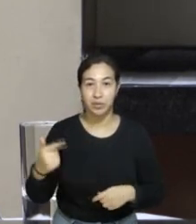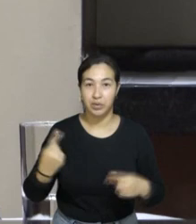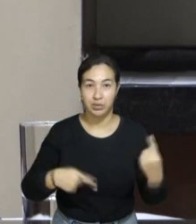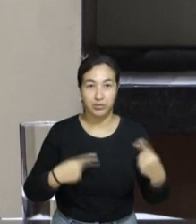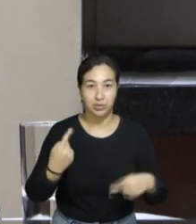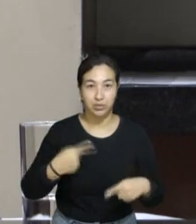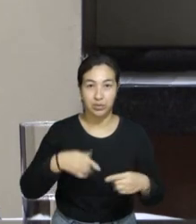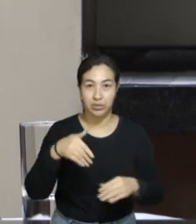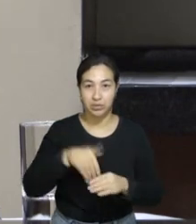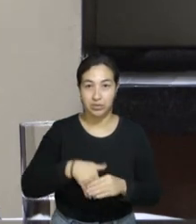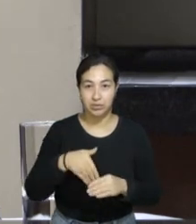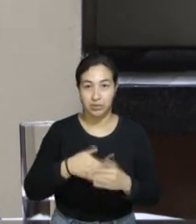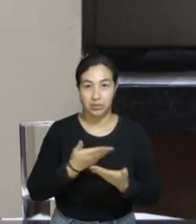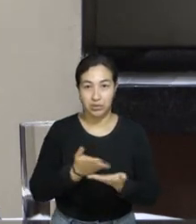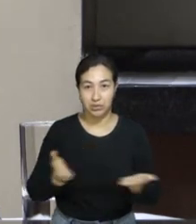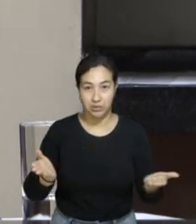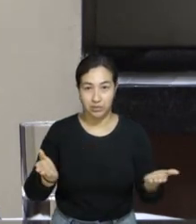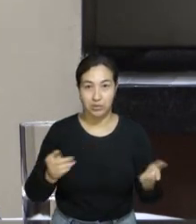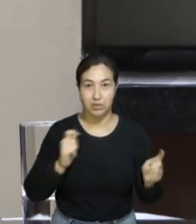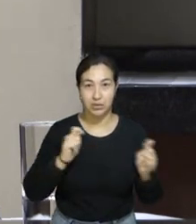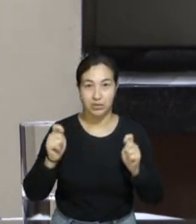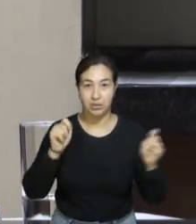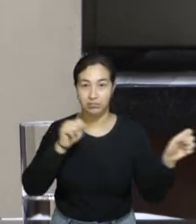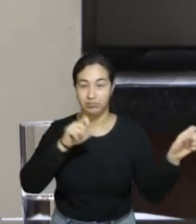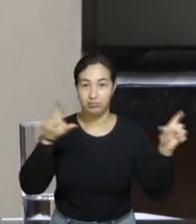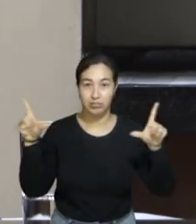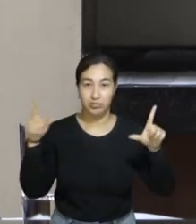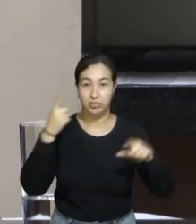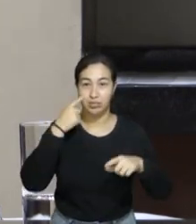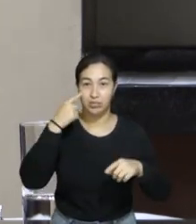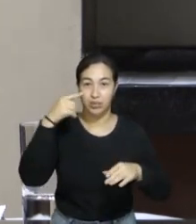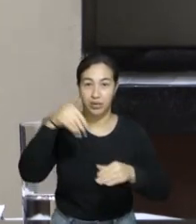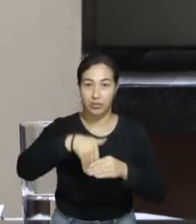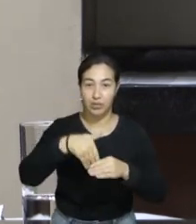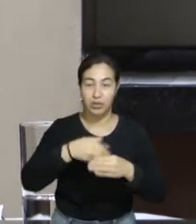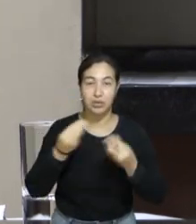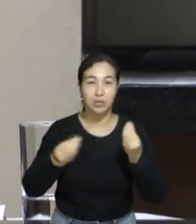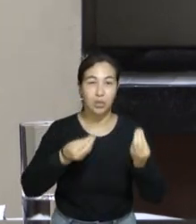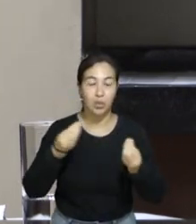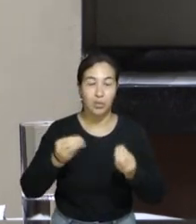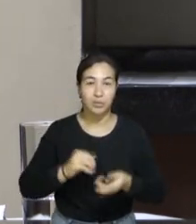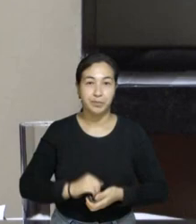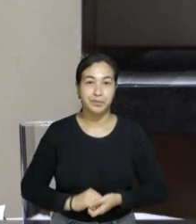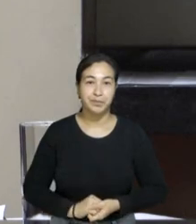discutir em votação, peço assessoria que abra o sistema para que os senhores deputados possam exercer seu direito de voto.